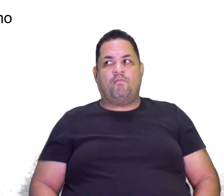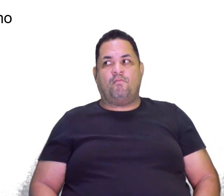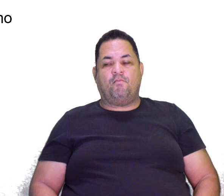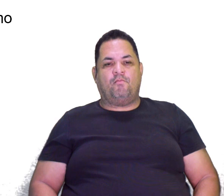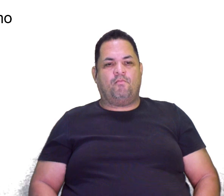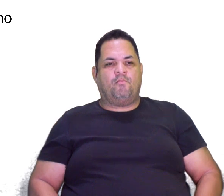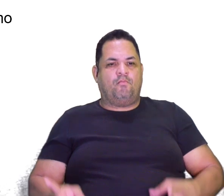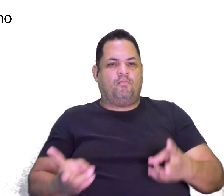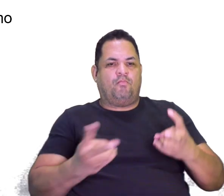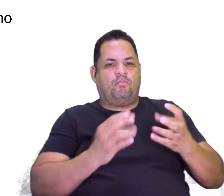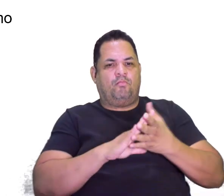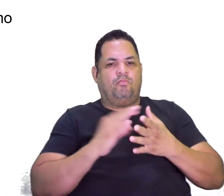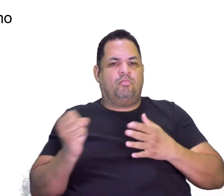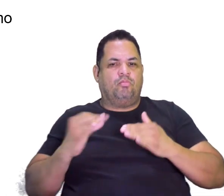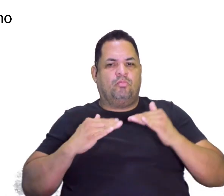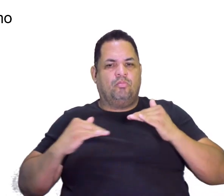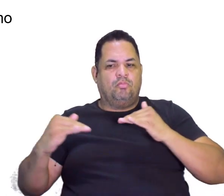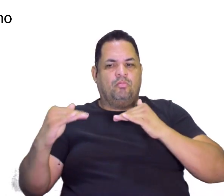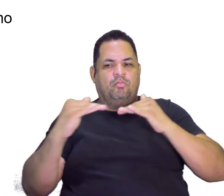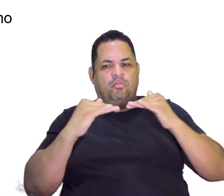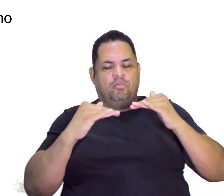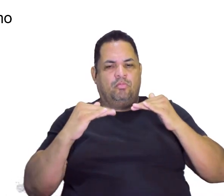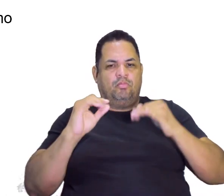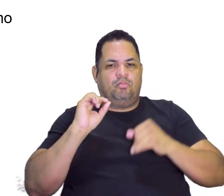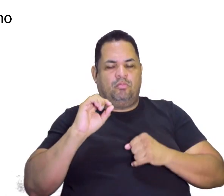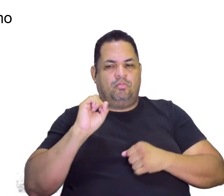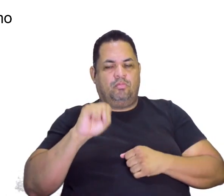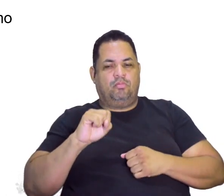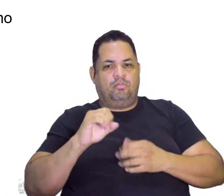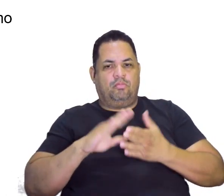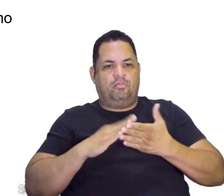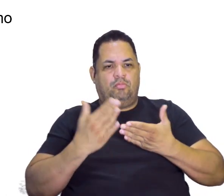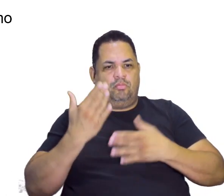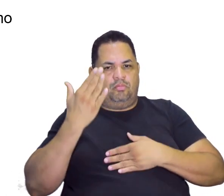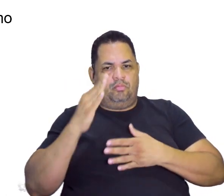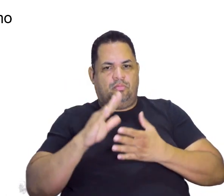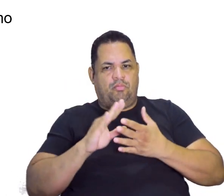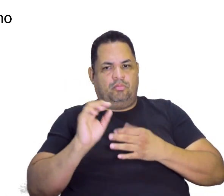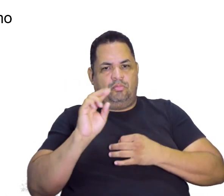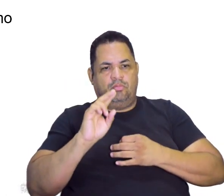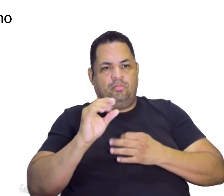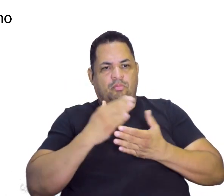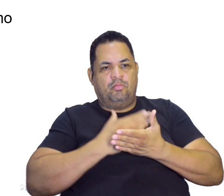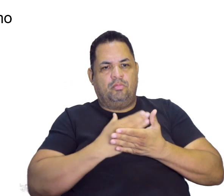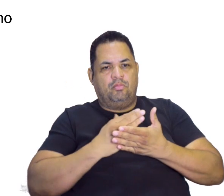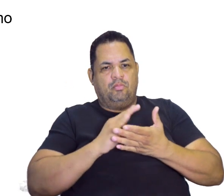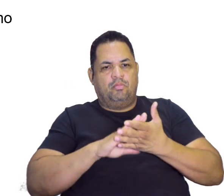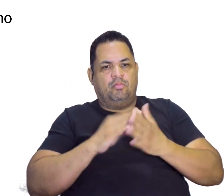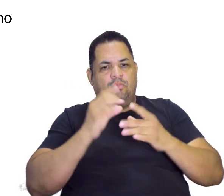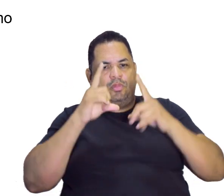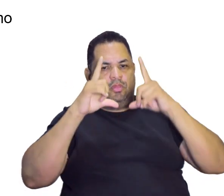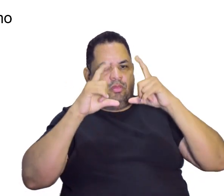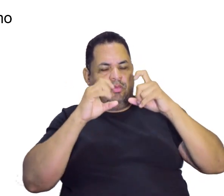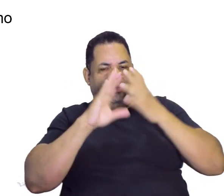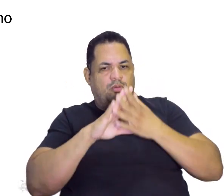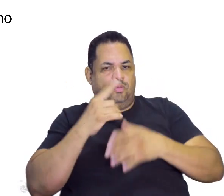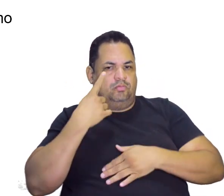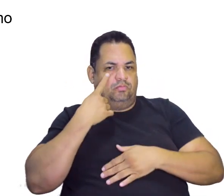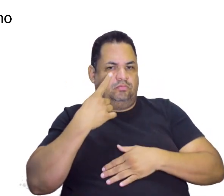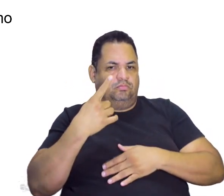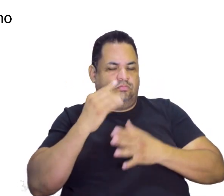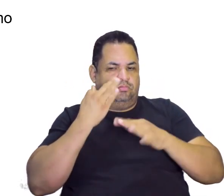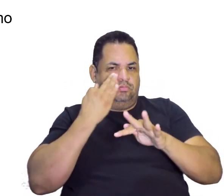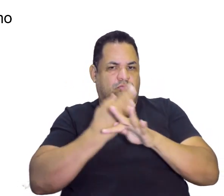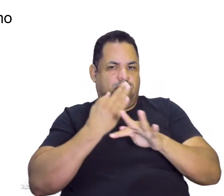São a exploração de novos parâmetros. Sim, concepções a partir de descobertas sobre a fotografia,